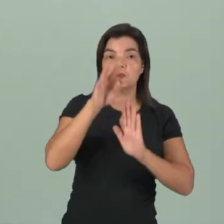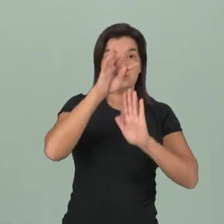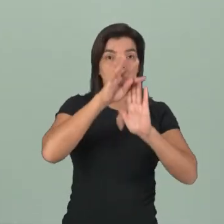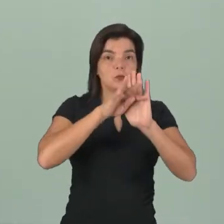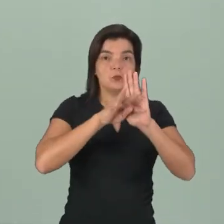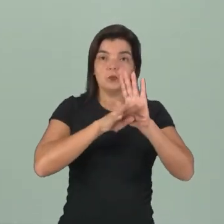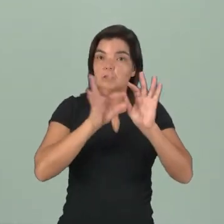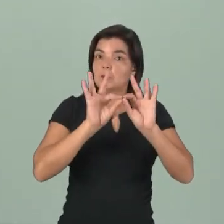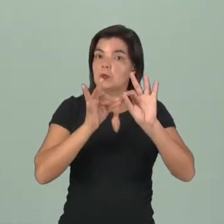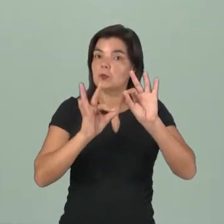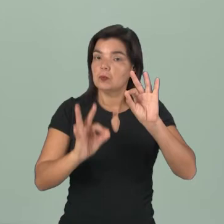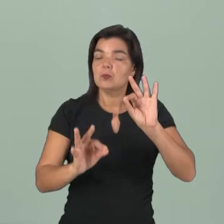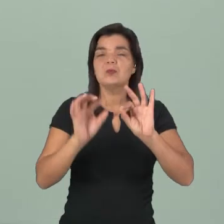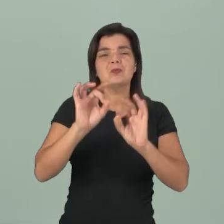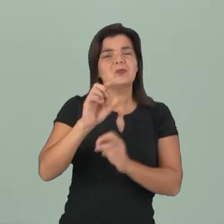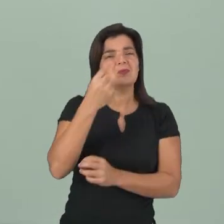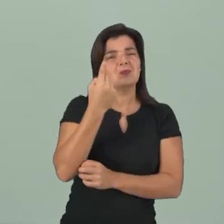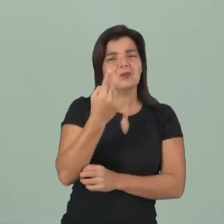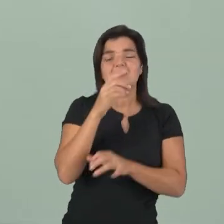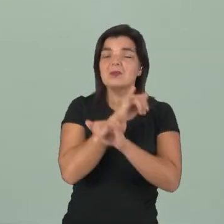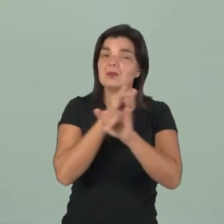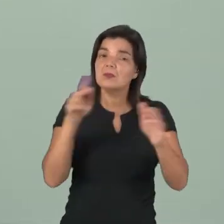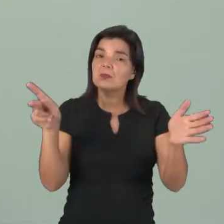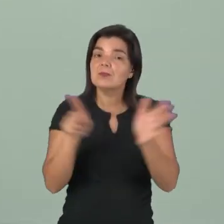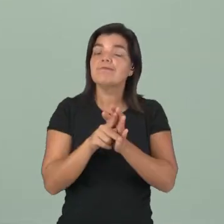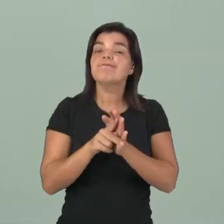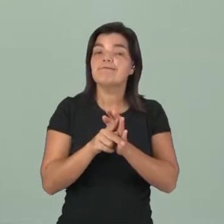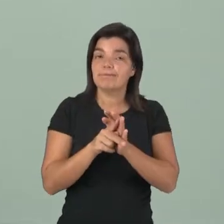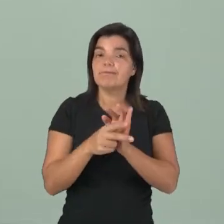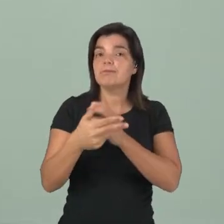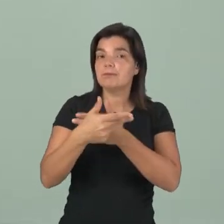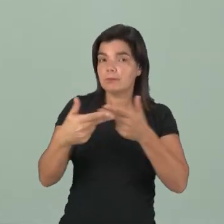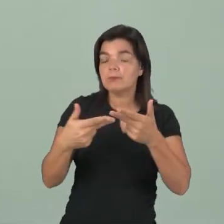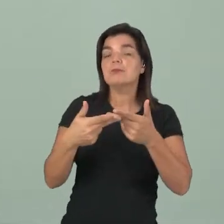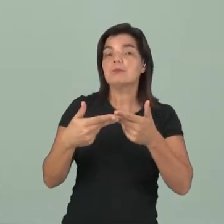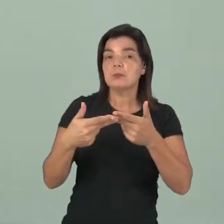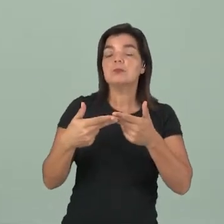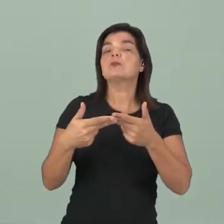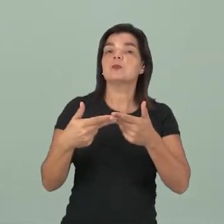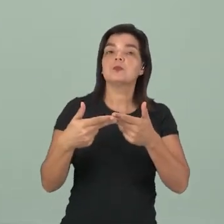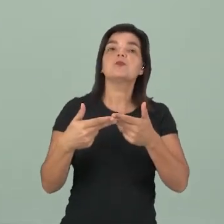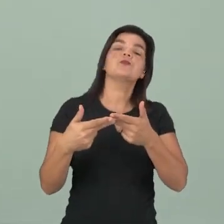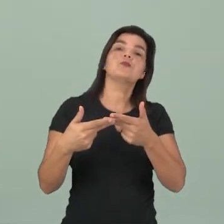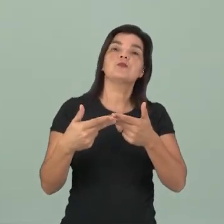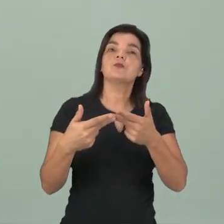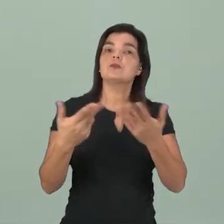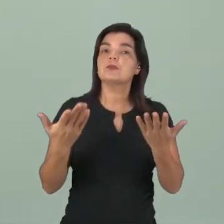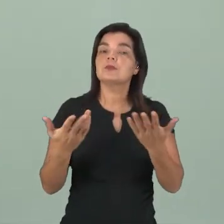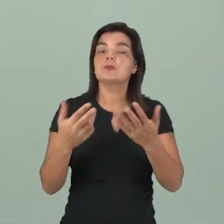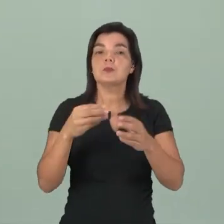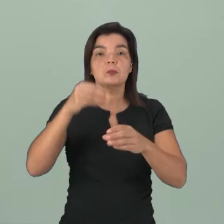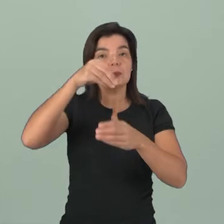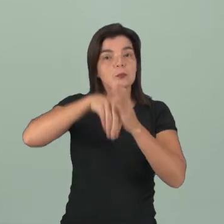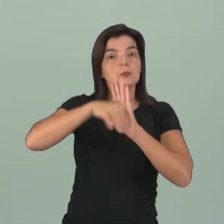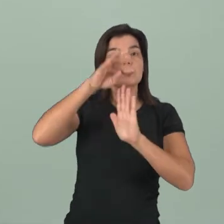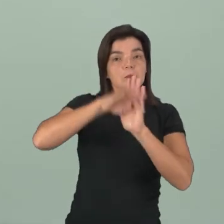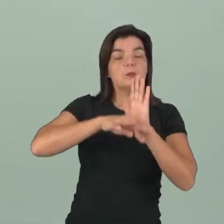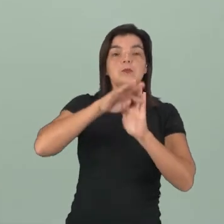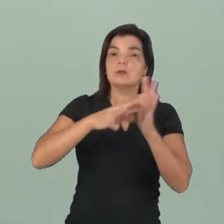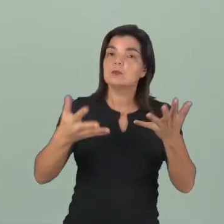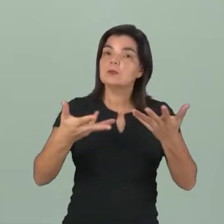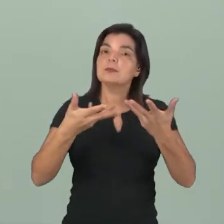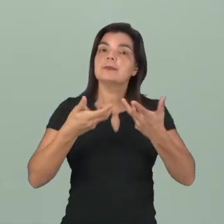enorme e ele quer saber só uma informaçãozinha específica, ele quer saber algo que está ali para... algo que está no texto mesmo,